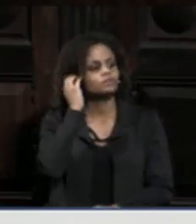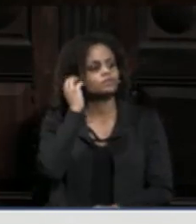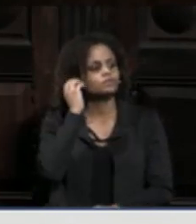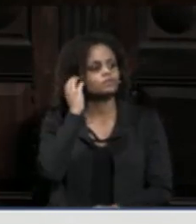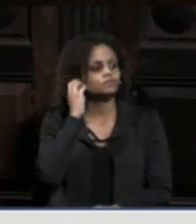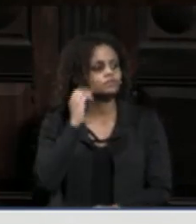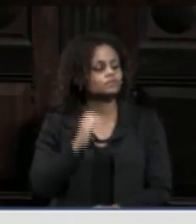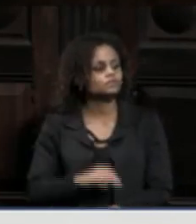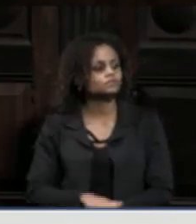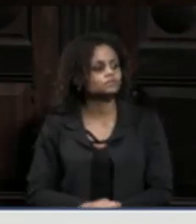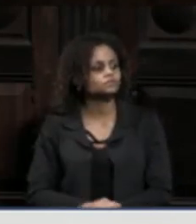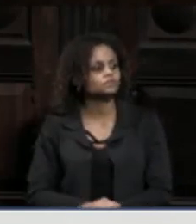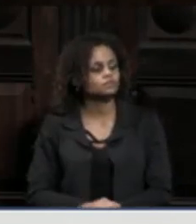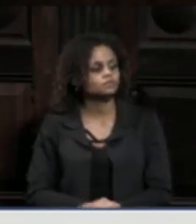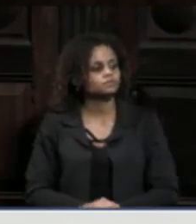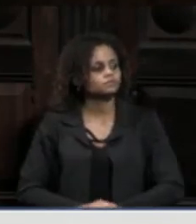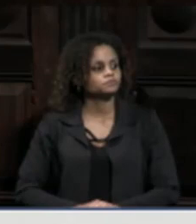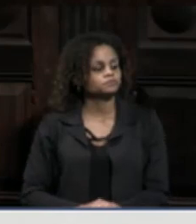e que diz respeito